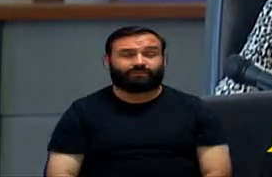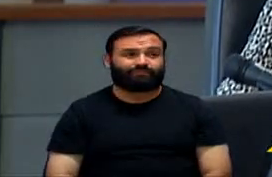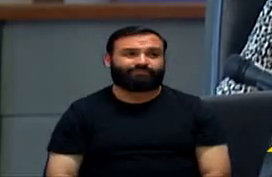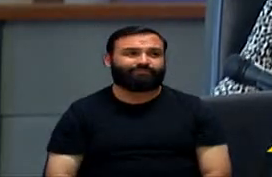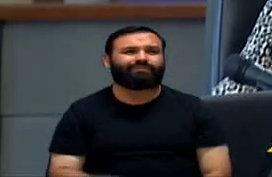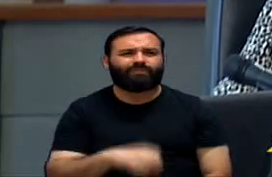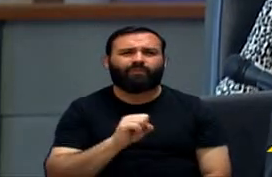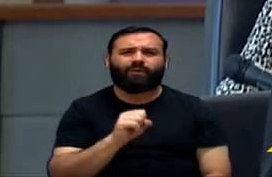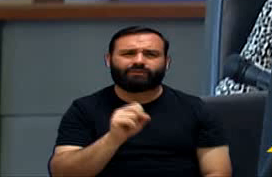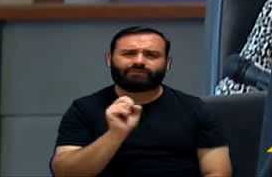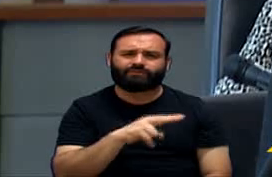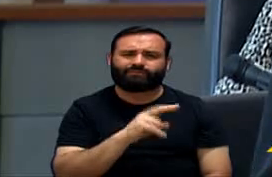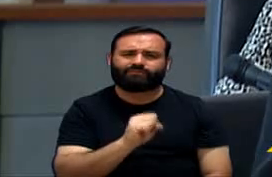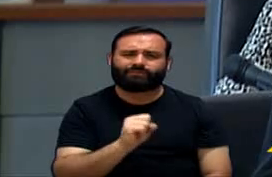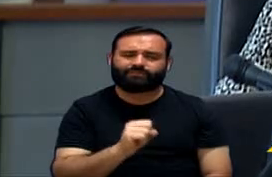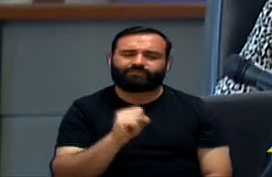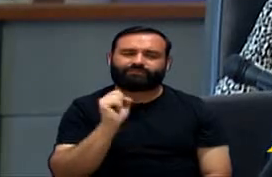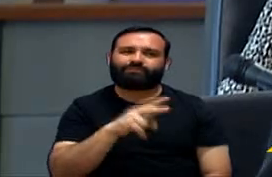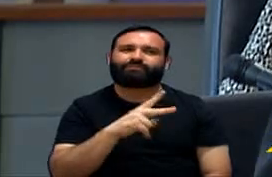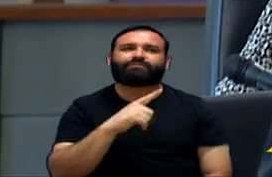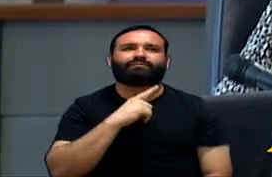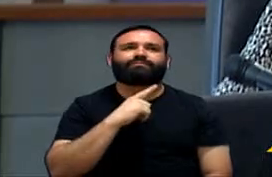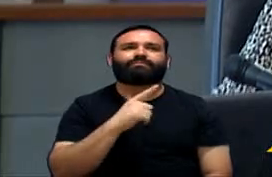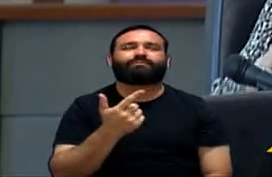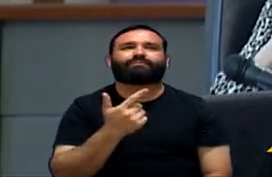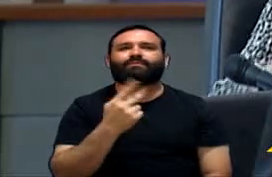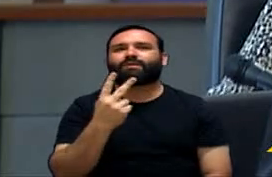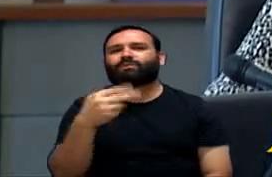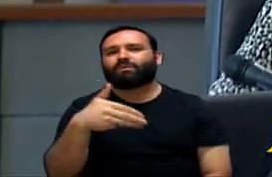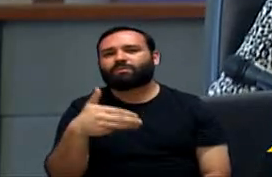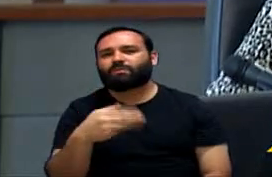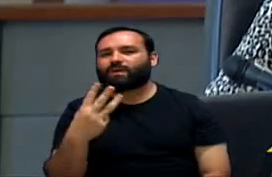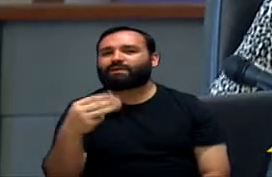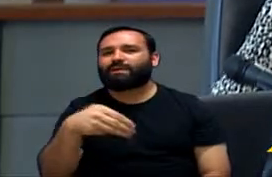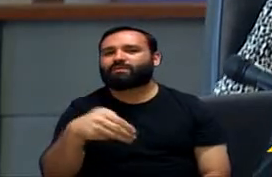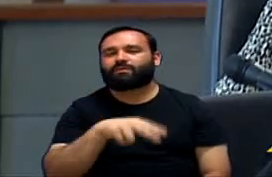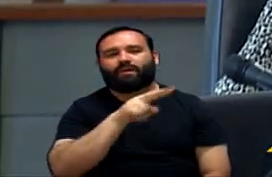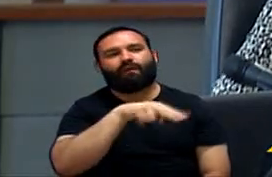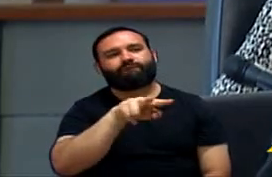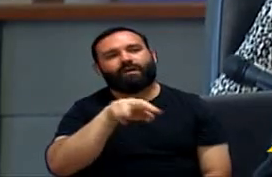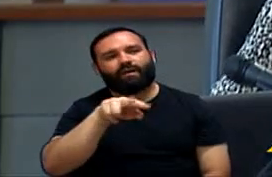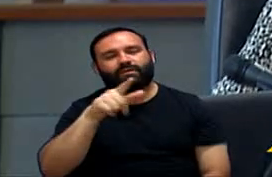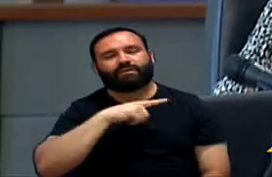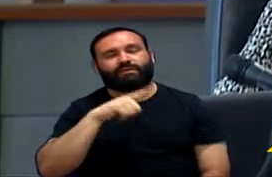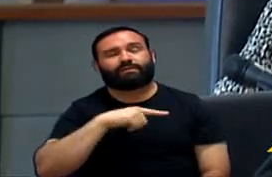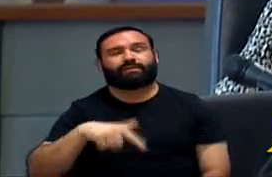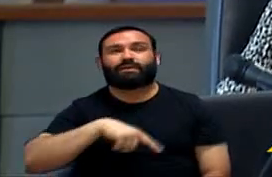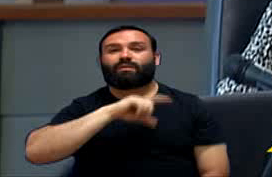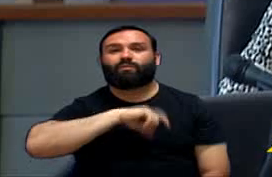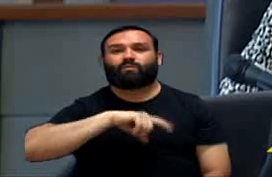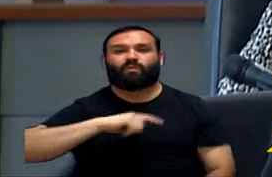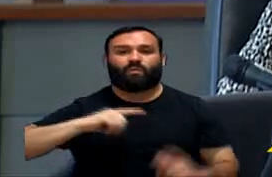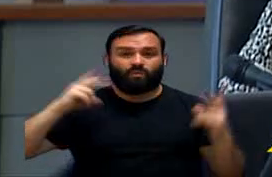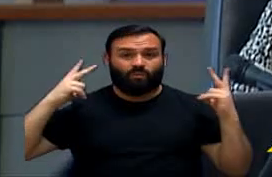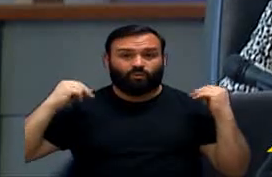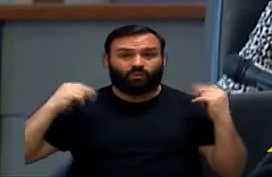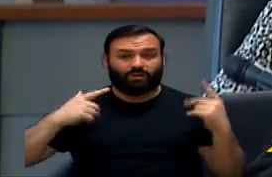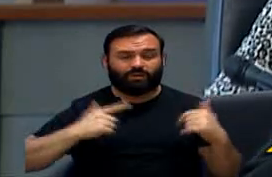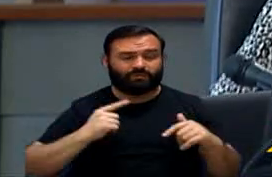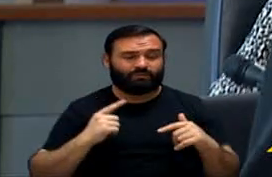não tem pode observar você pode andar cada 2 3 minutos você vai ver o motoqueiro irresponsável